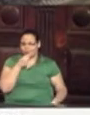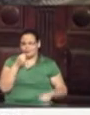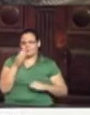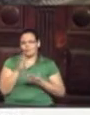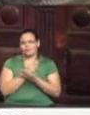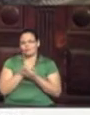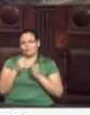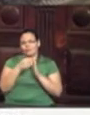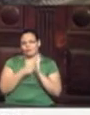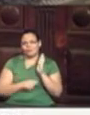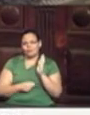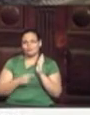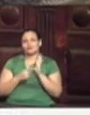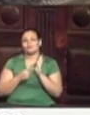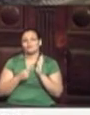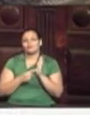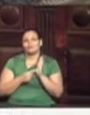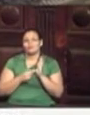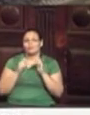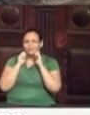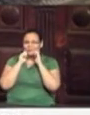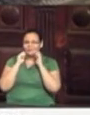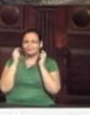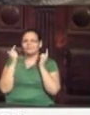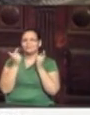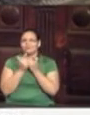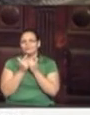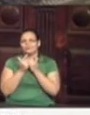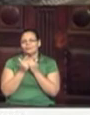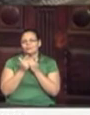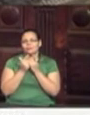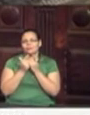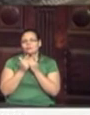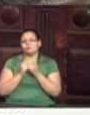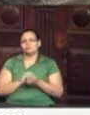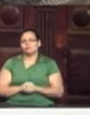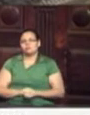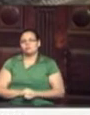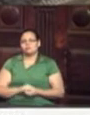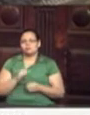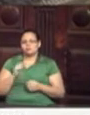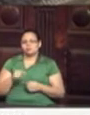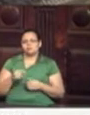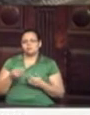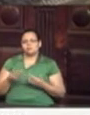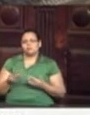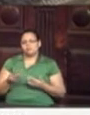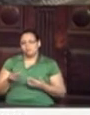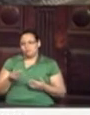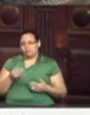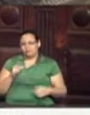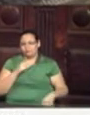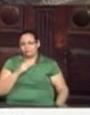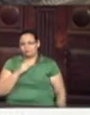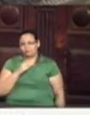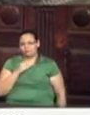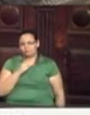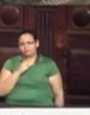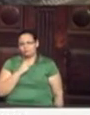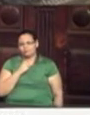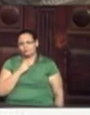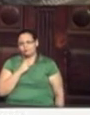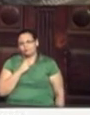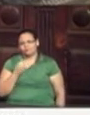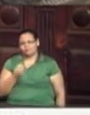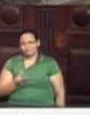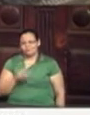inclusive de capa, que atribuíam à Assembleia Legislativa esta guarida que teria sido dada